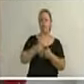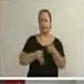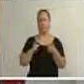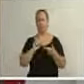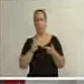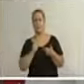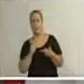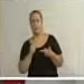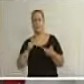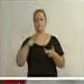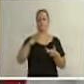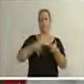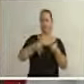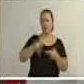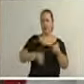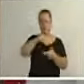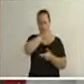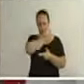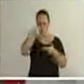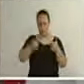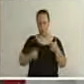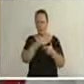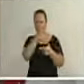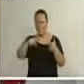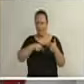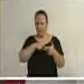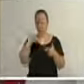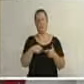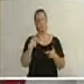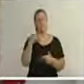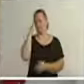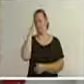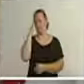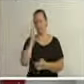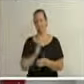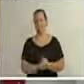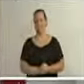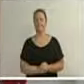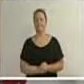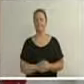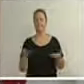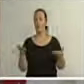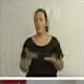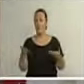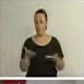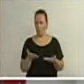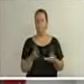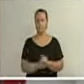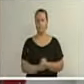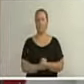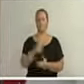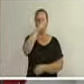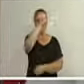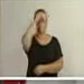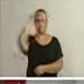nos acompanha, em especial aqui sentados no plenário da Câmara Municipal. Hoje, o prefeito, vereador Adriano, manda para essa